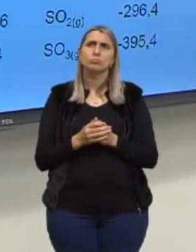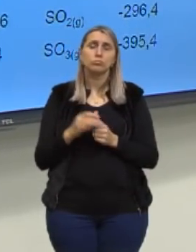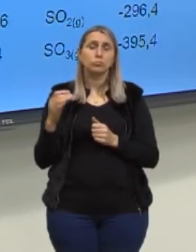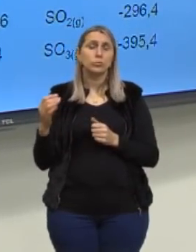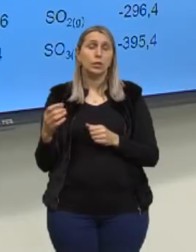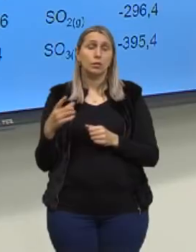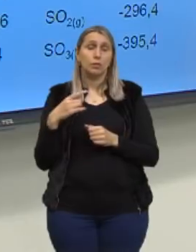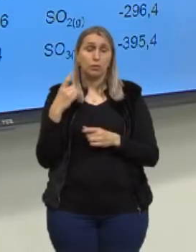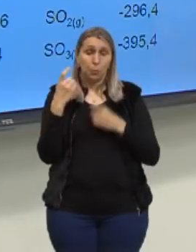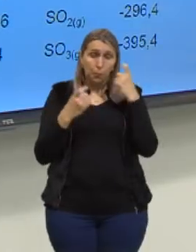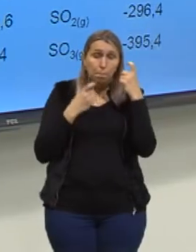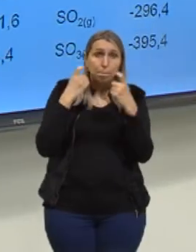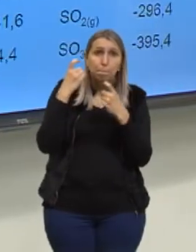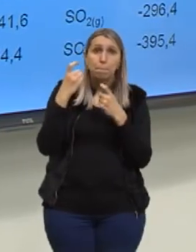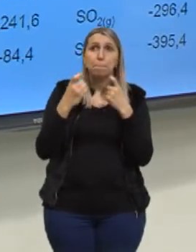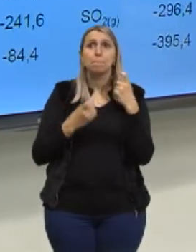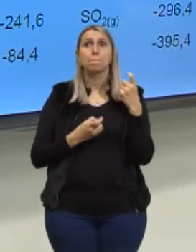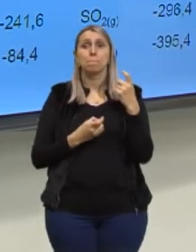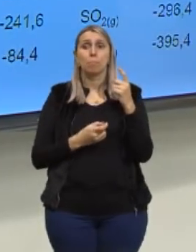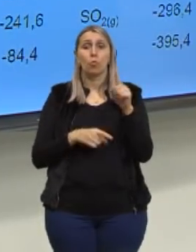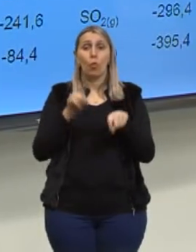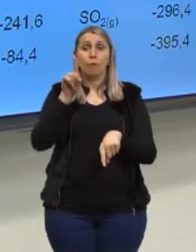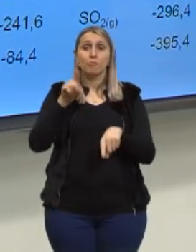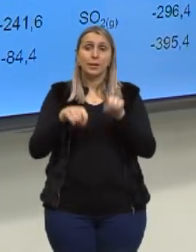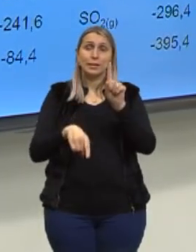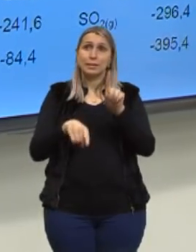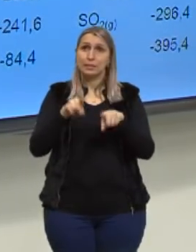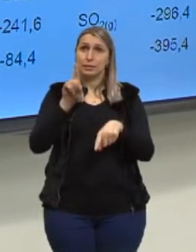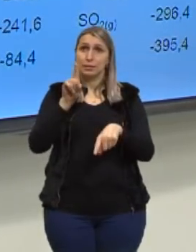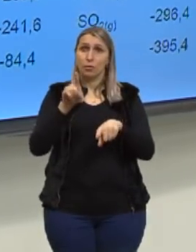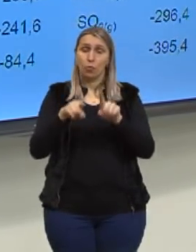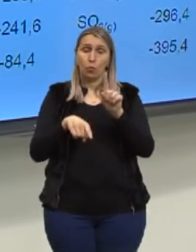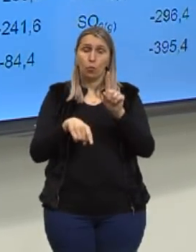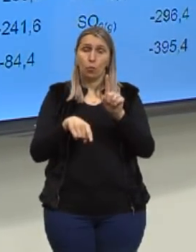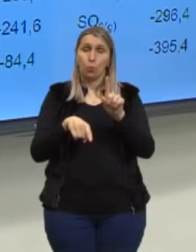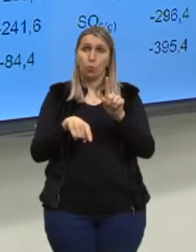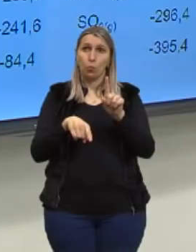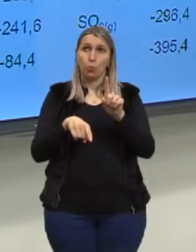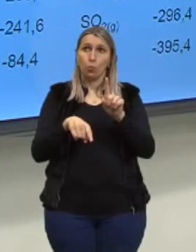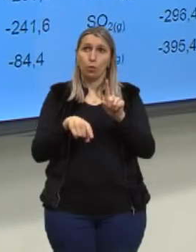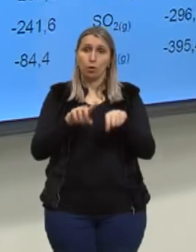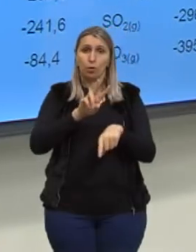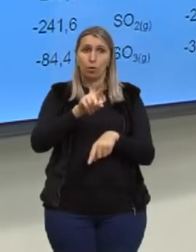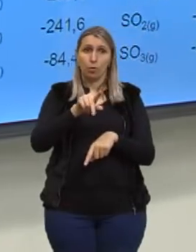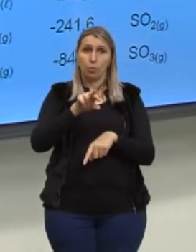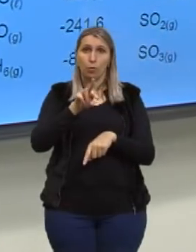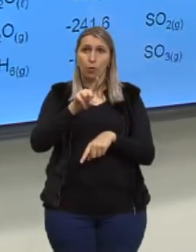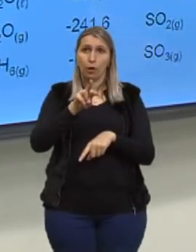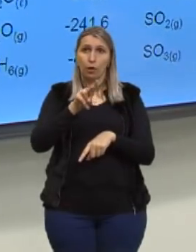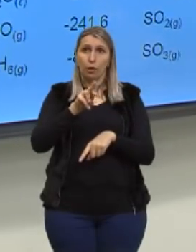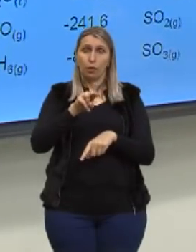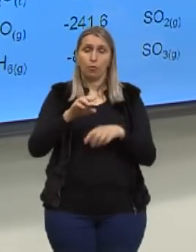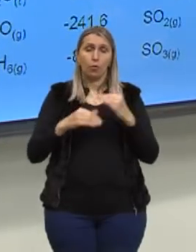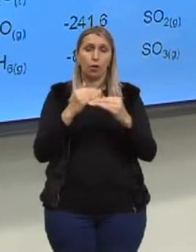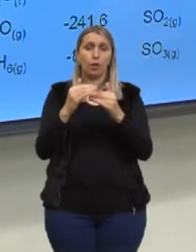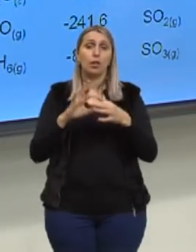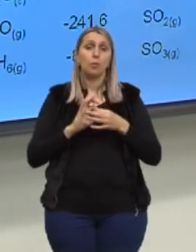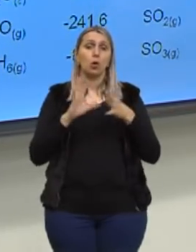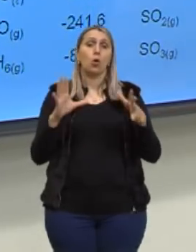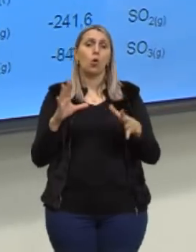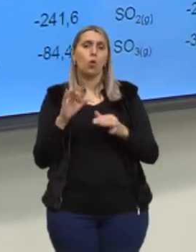a gente se importa mais com uma variação o que que é avaliação bom eu fiz um processo ele liberou energia